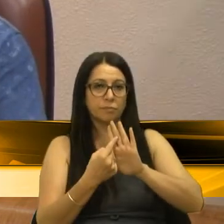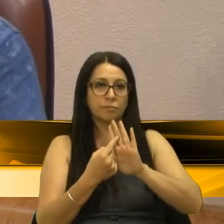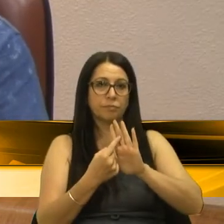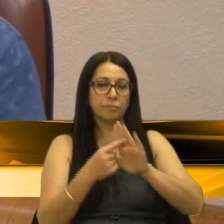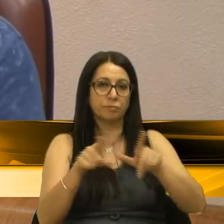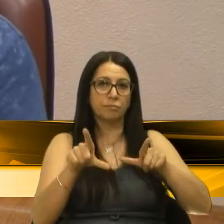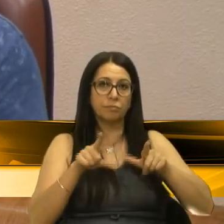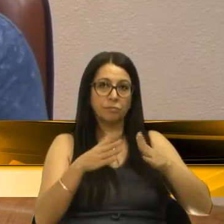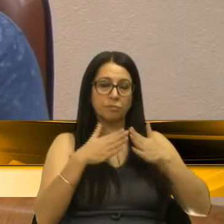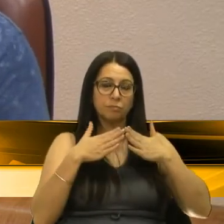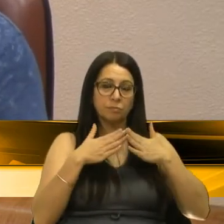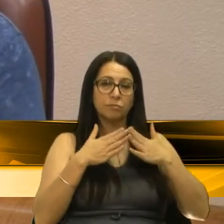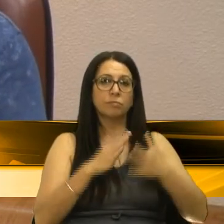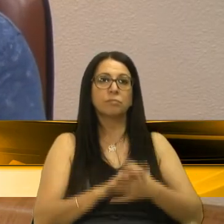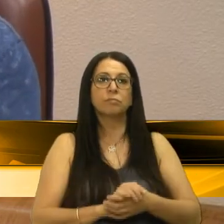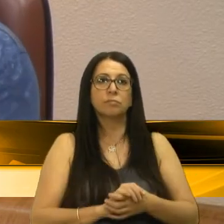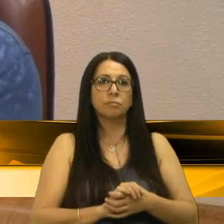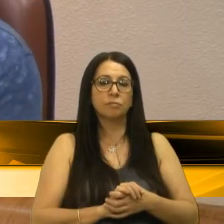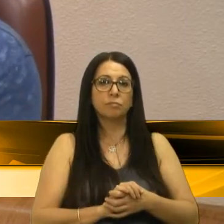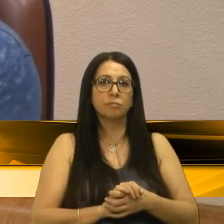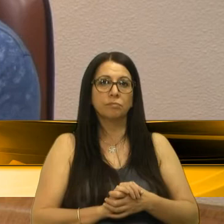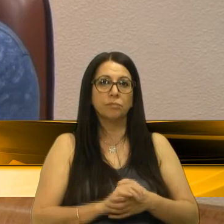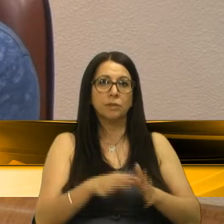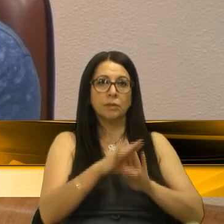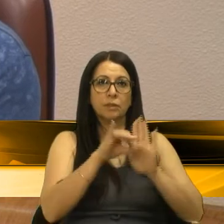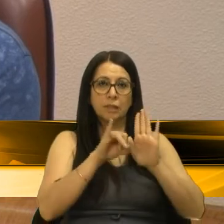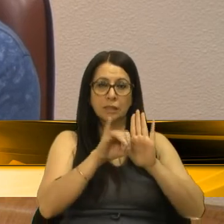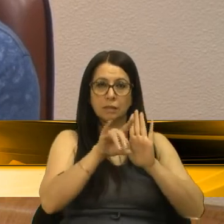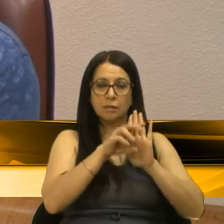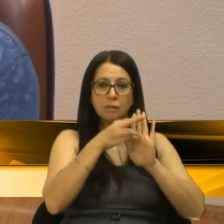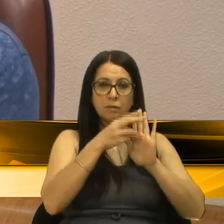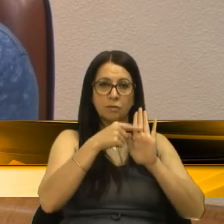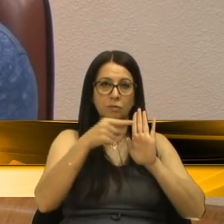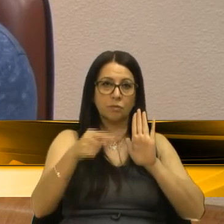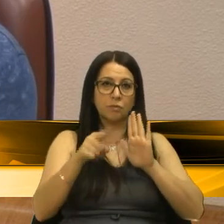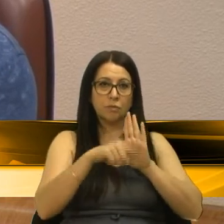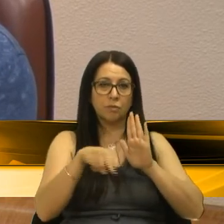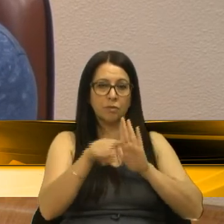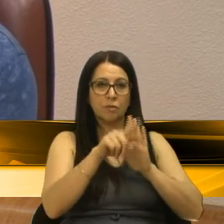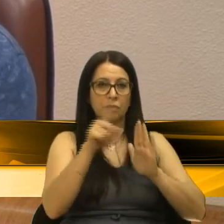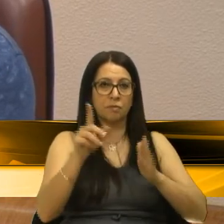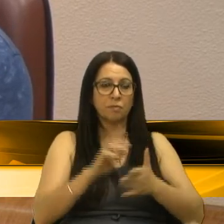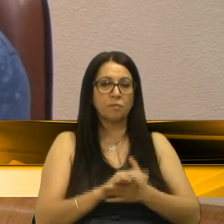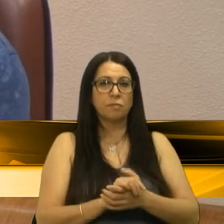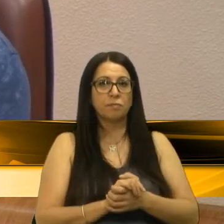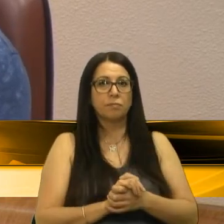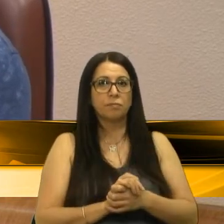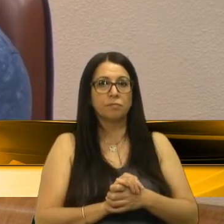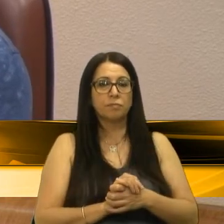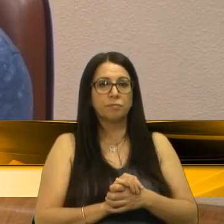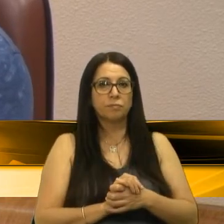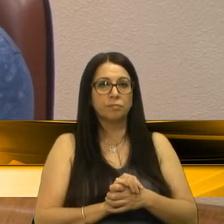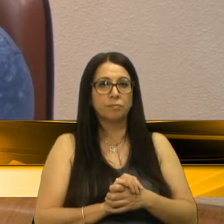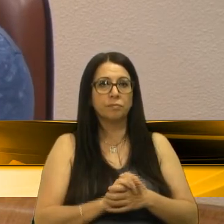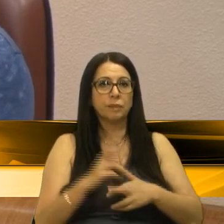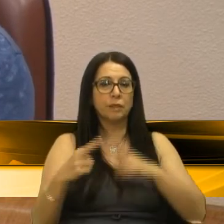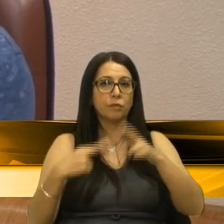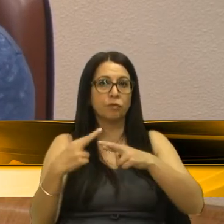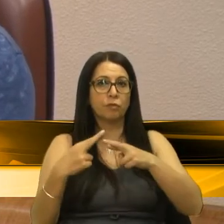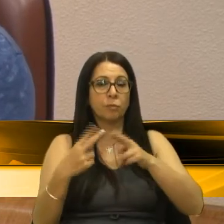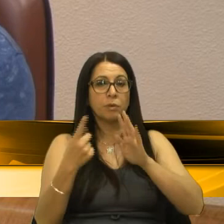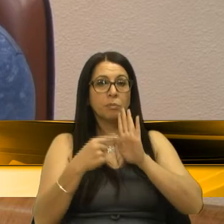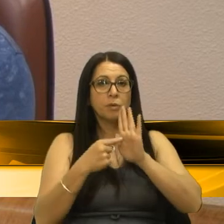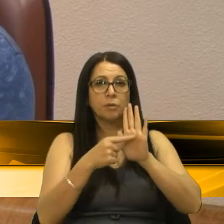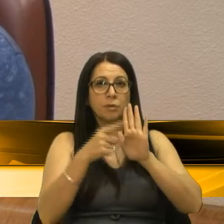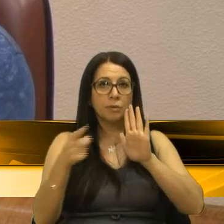licença. Inciso 3º, na hipótese de atividade secundária ou complementar implicar reforma, deverá ser apresentada a